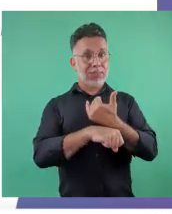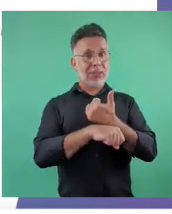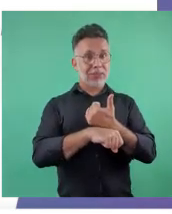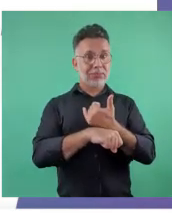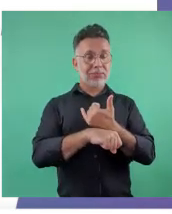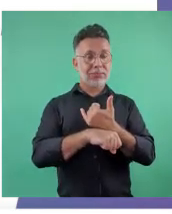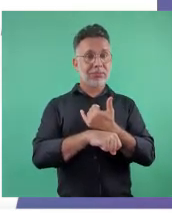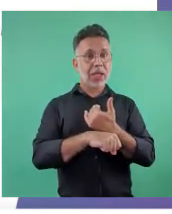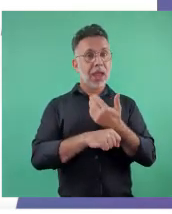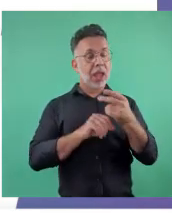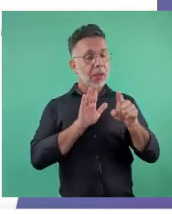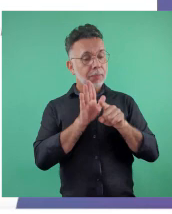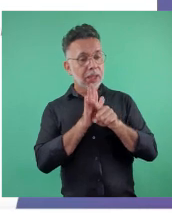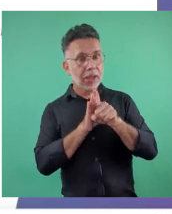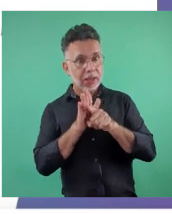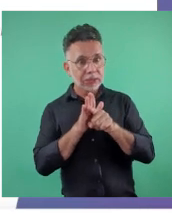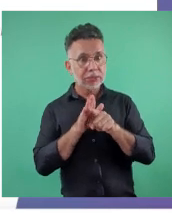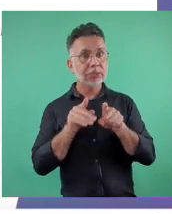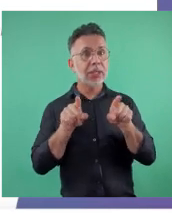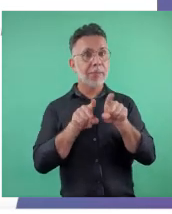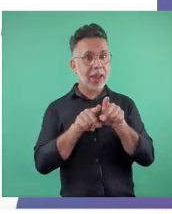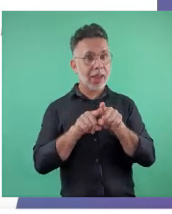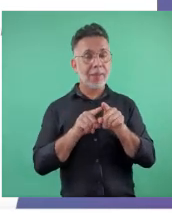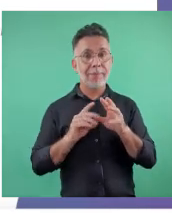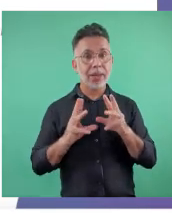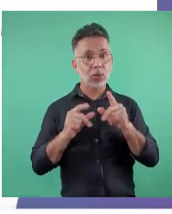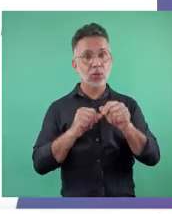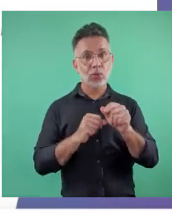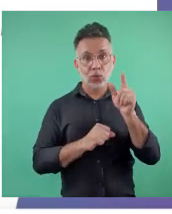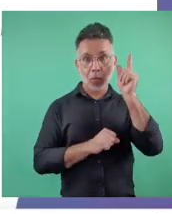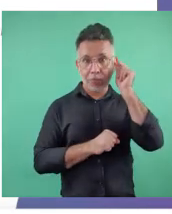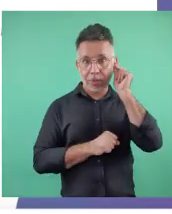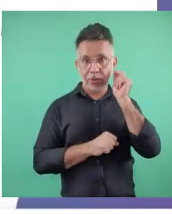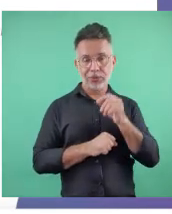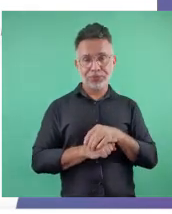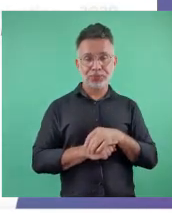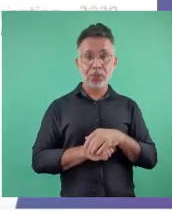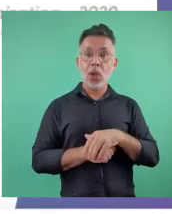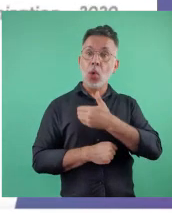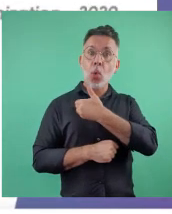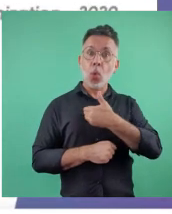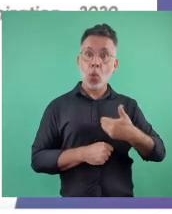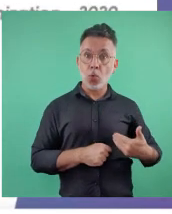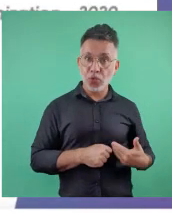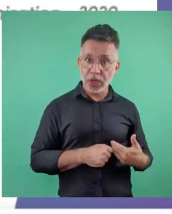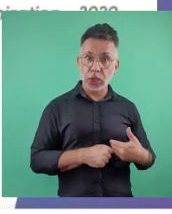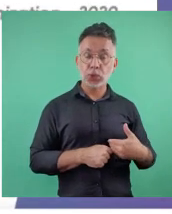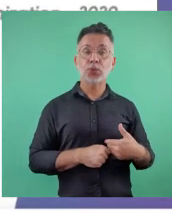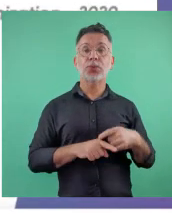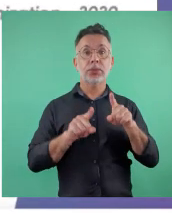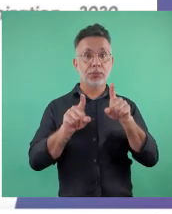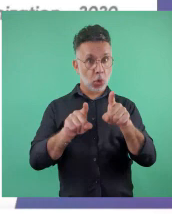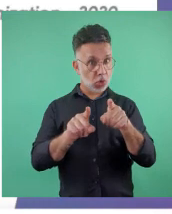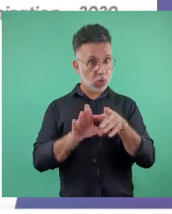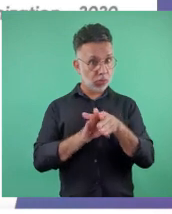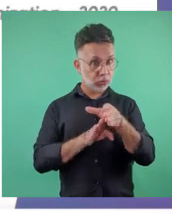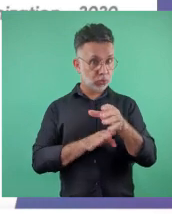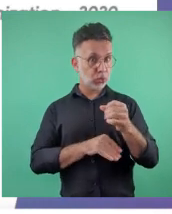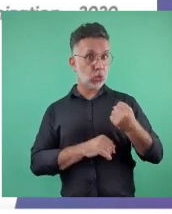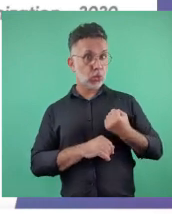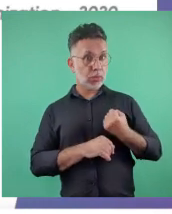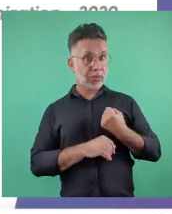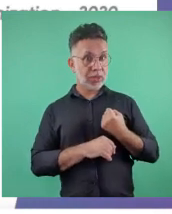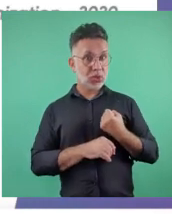prevenção, triagem e intervenção precoce para a perda auditiva. Para o governo,